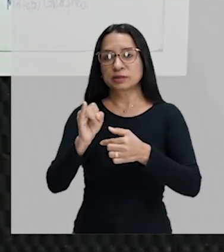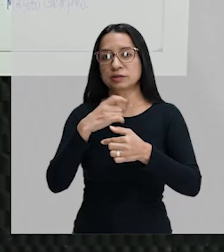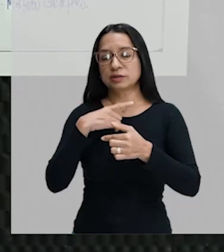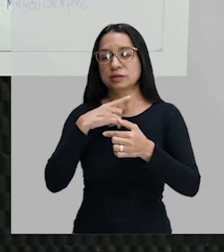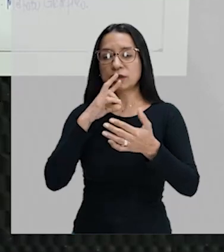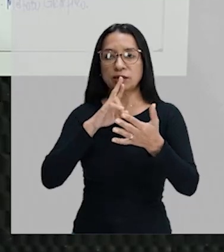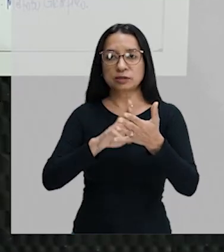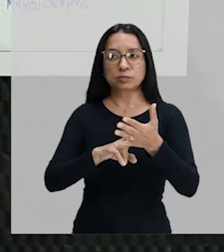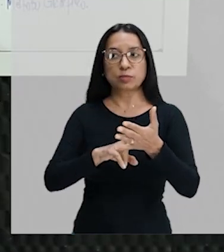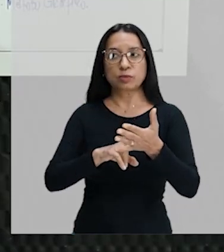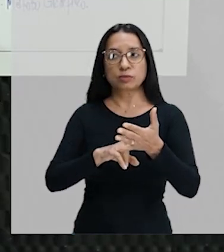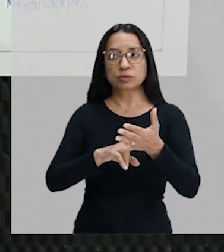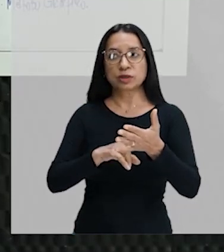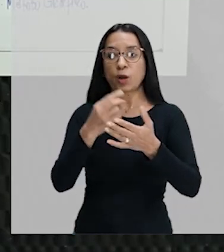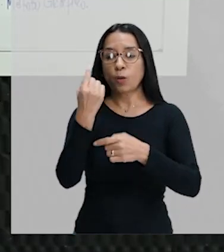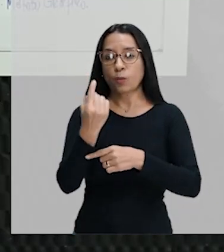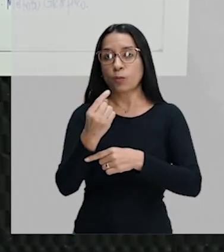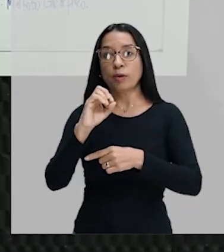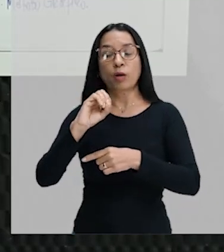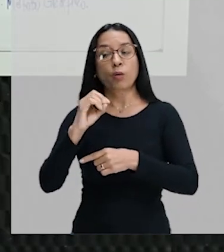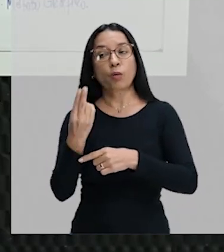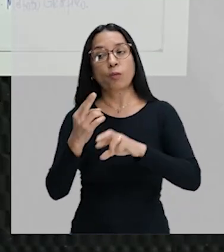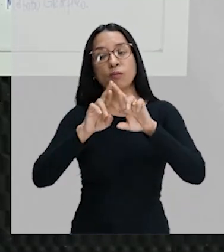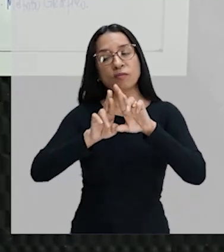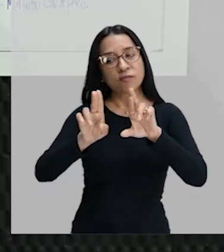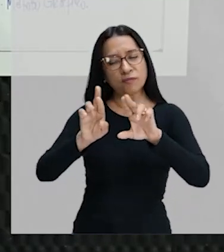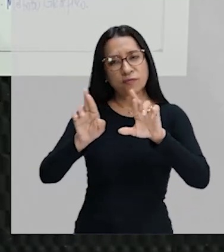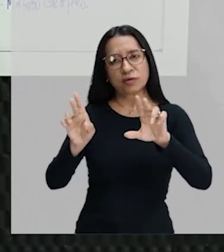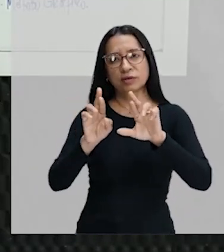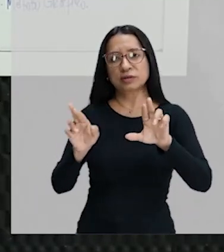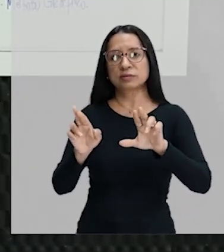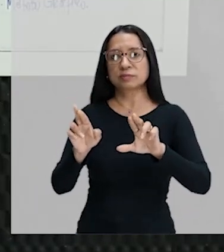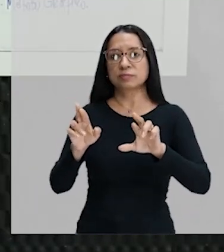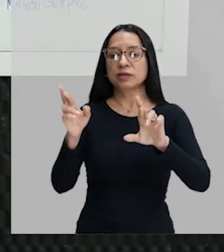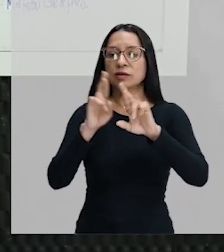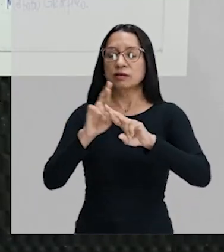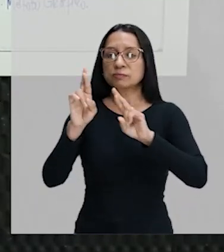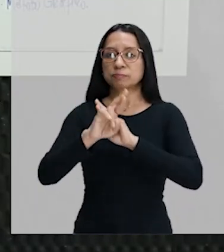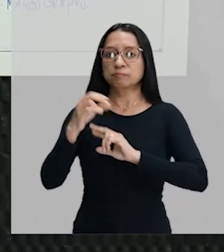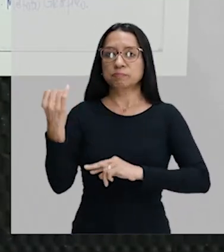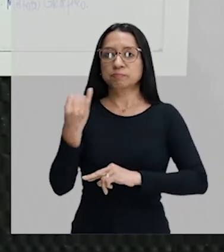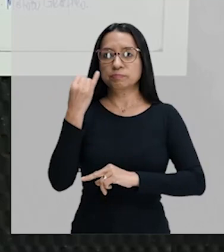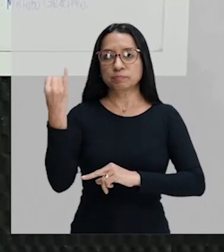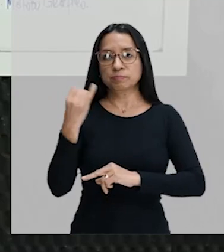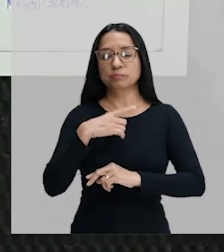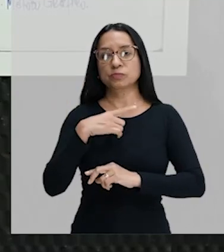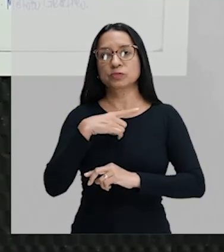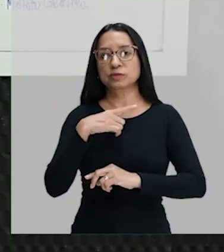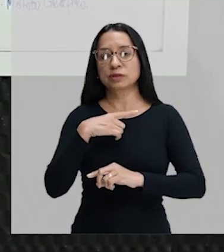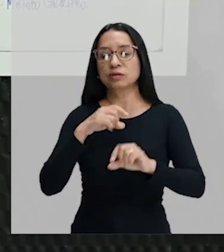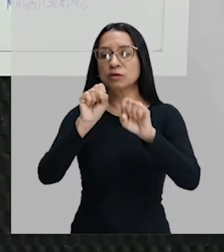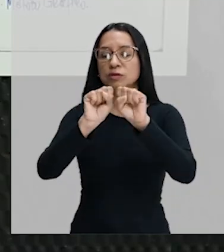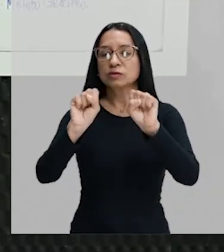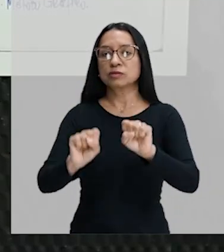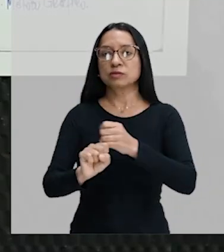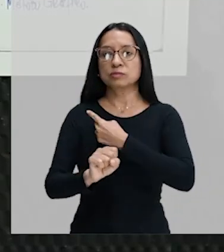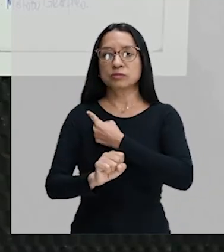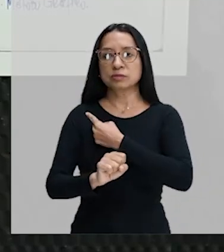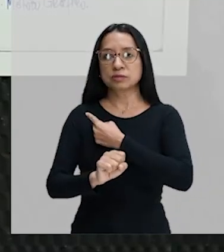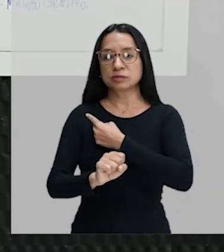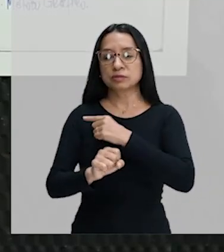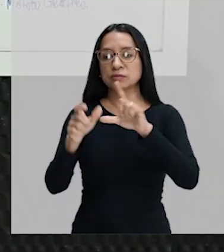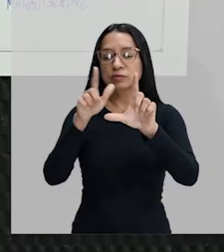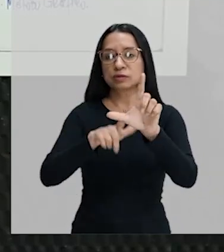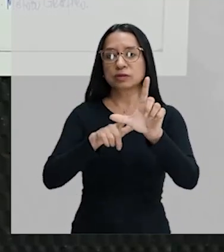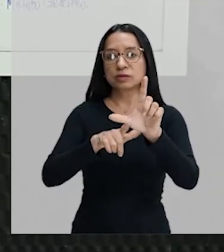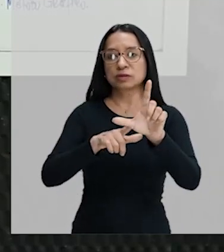solução, ou se tem várias soluções. Então, essa relação é importante. Tá? Então, você tem aqui um sistema desse aí com as